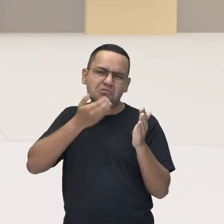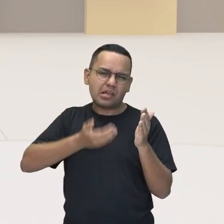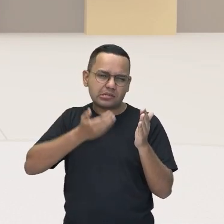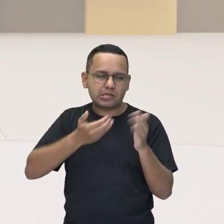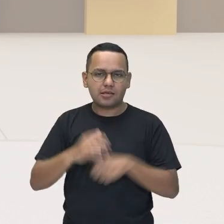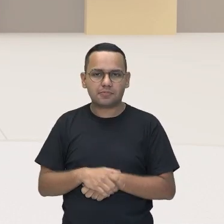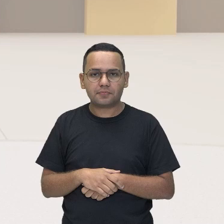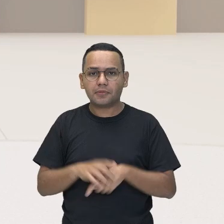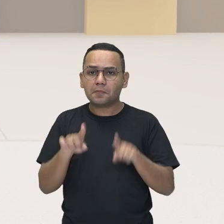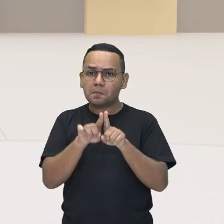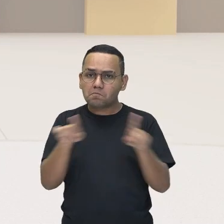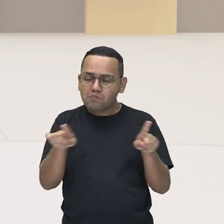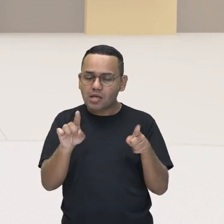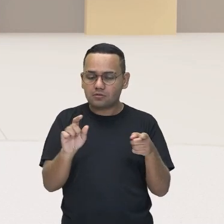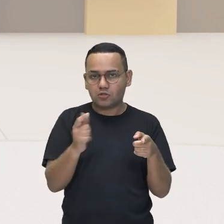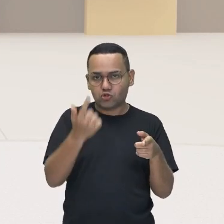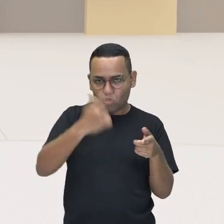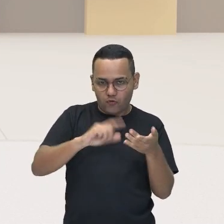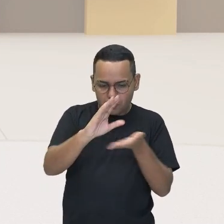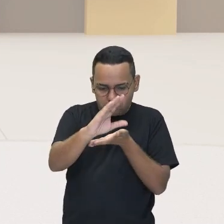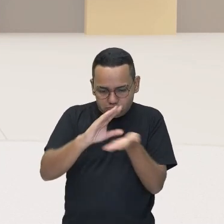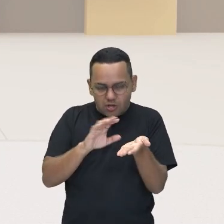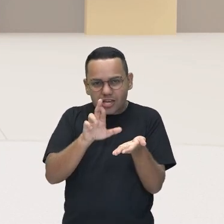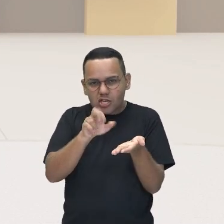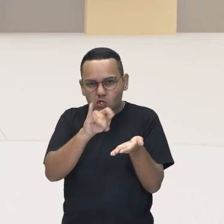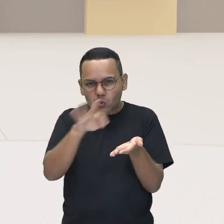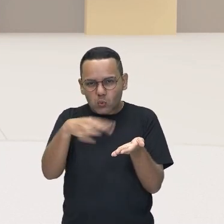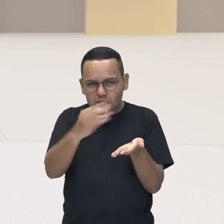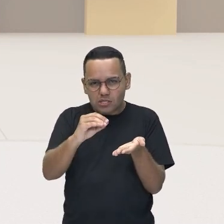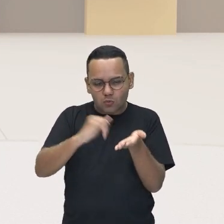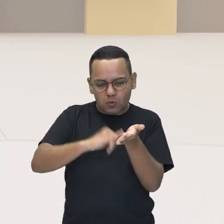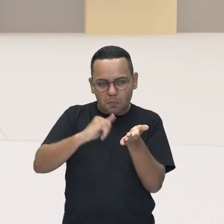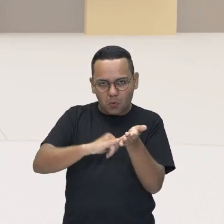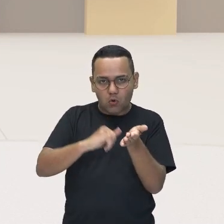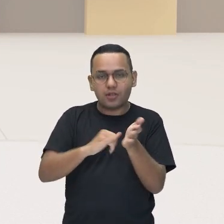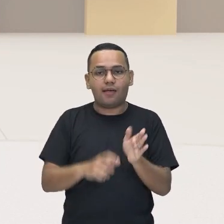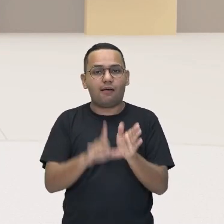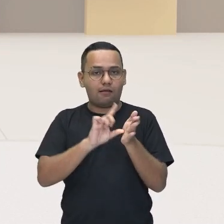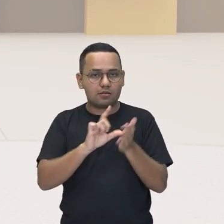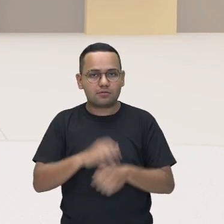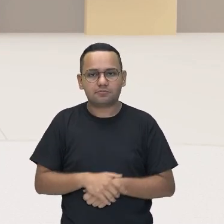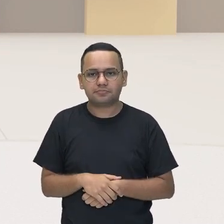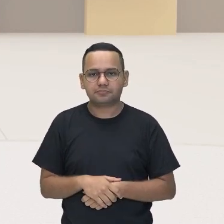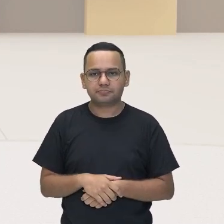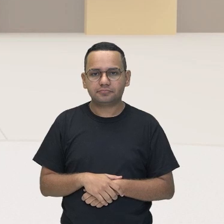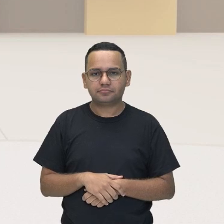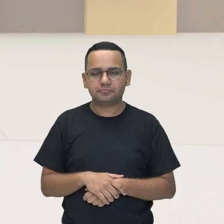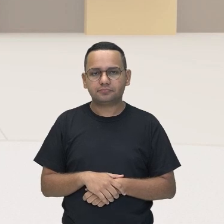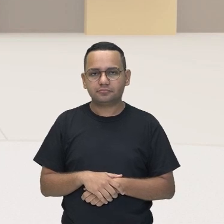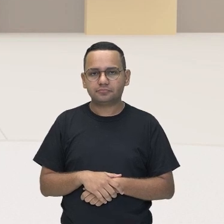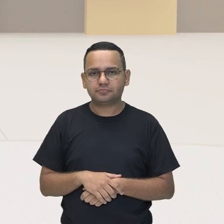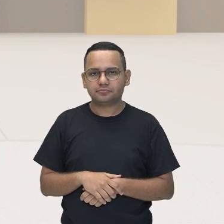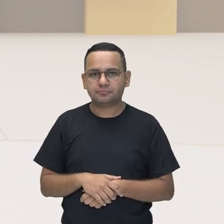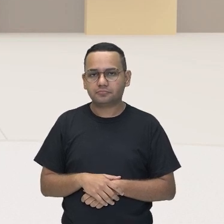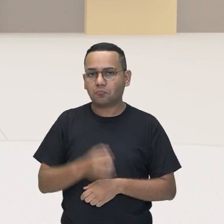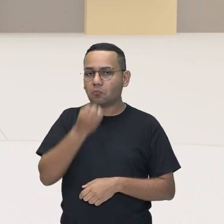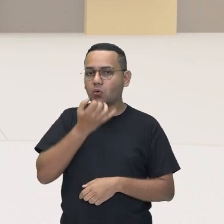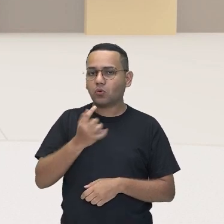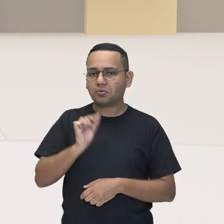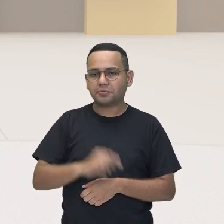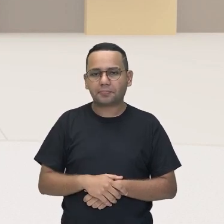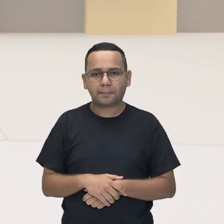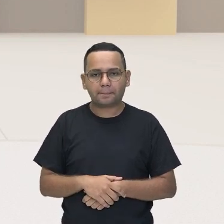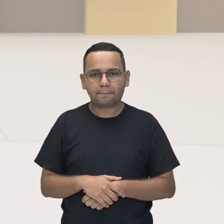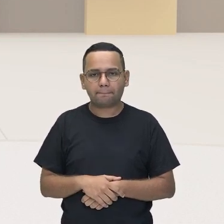um pouquinho antes. Vamos ver, então, as vantagens e desvantagens. Acompanhem comigo. Uma das vantagens,